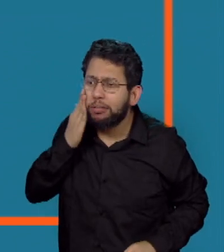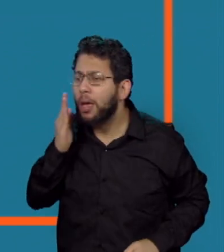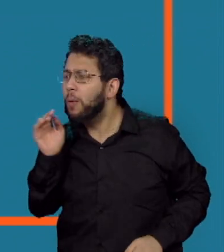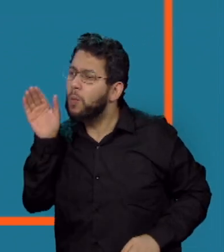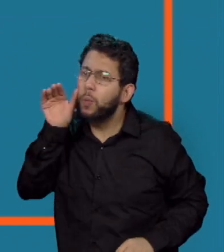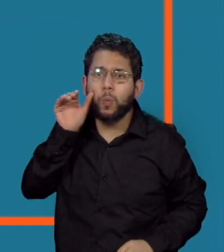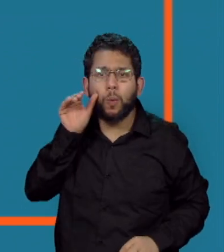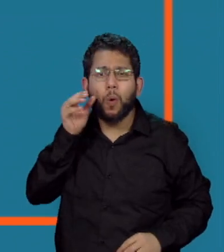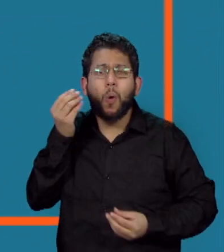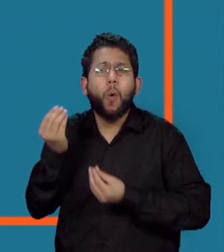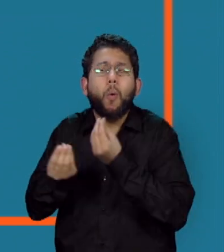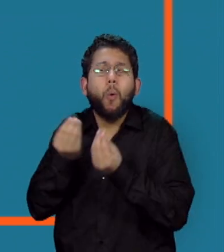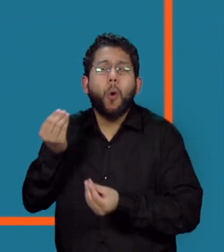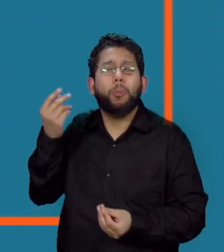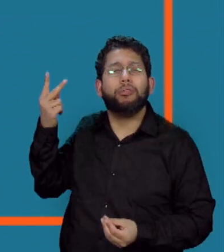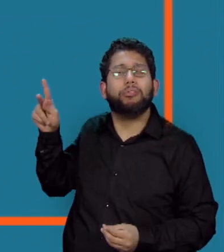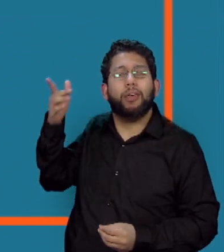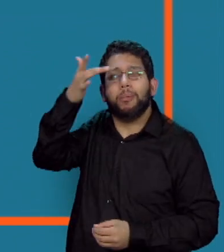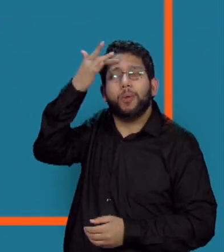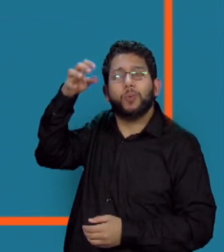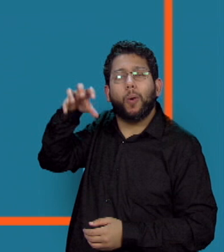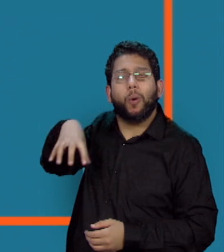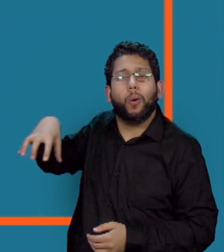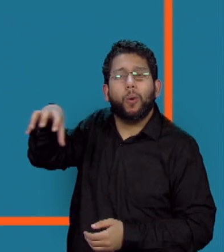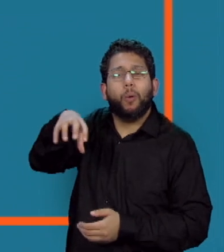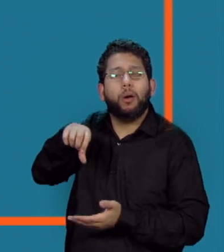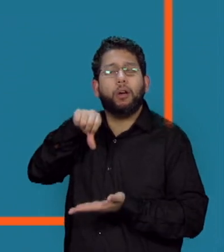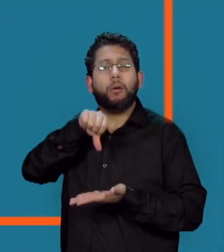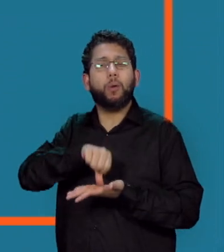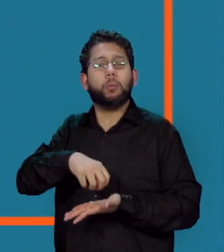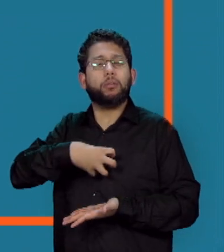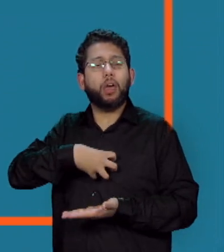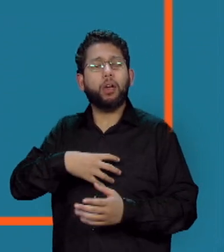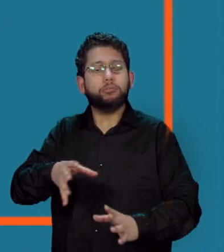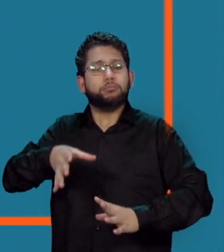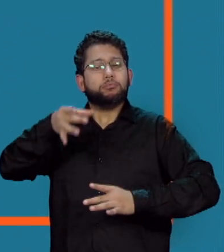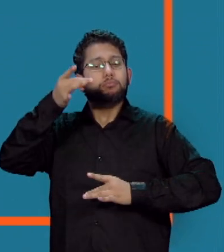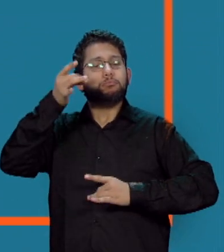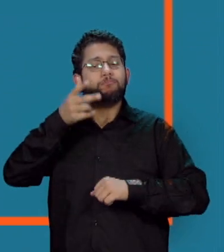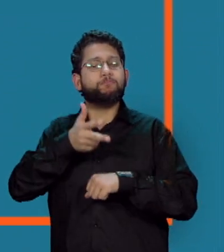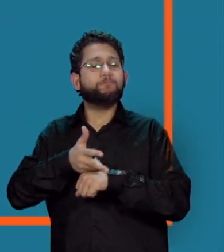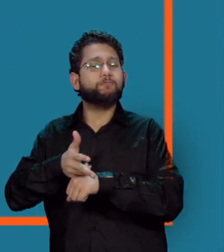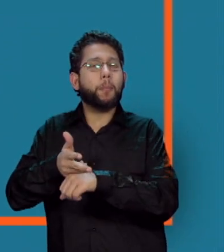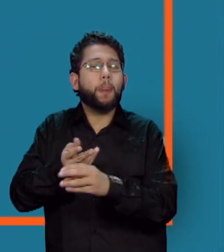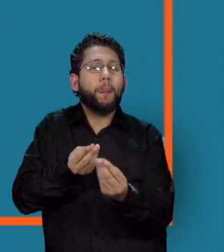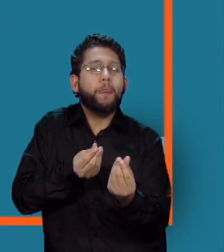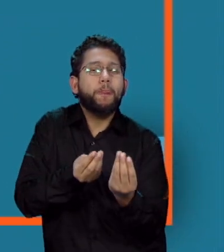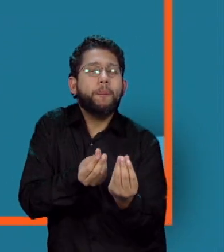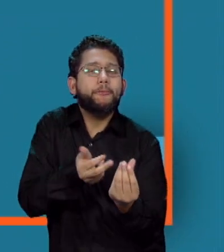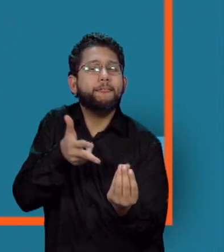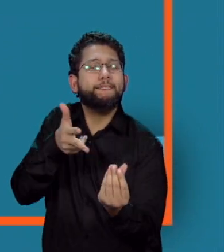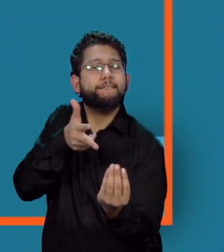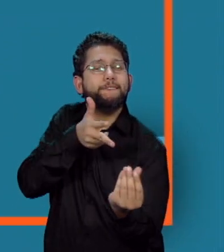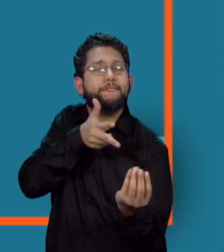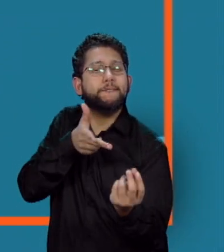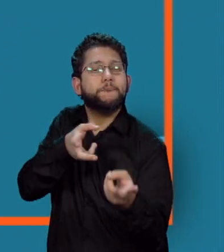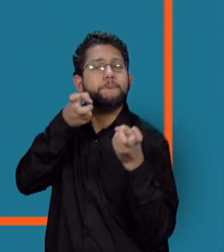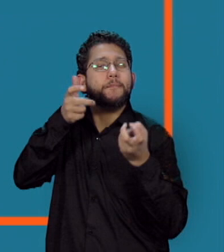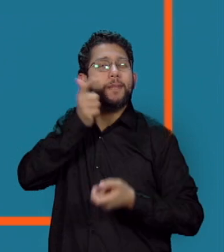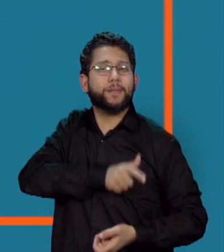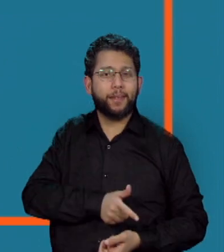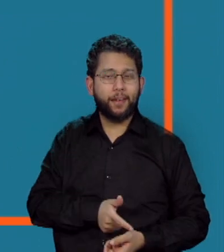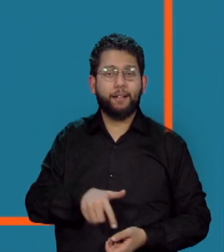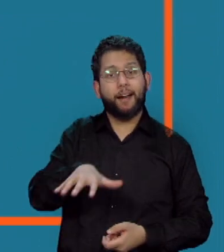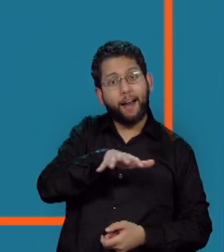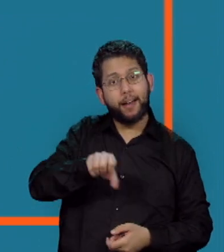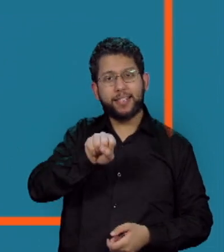segura um bebê. Sensibilidades internas da questão do trabalho da mulher e do set de filmagem,